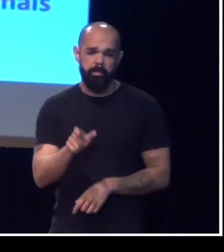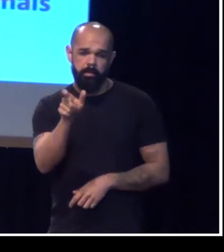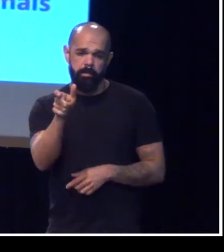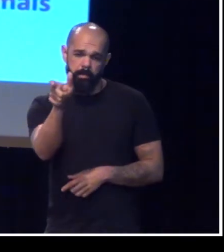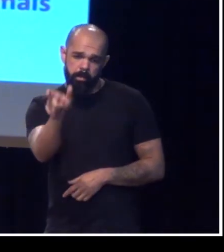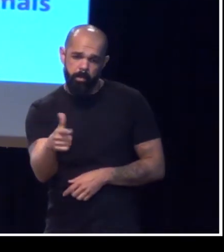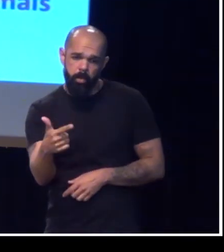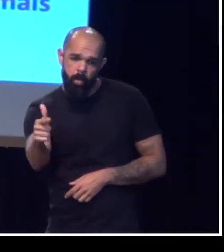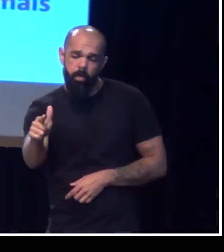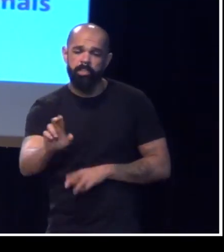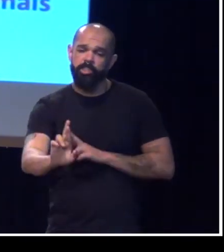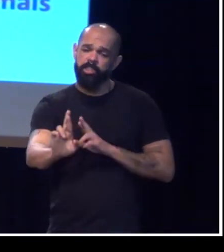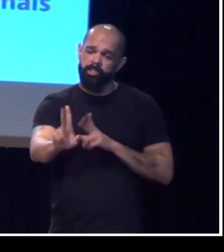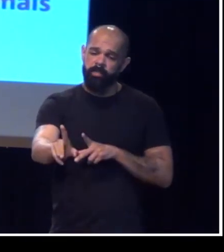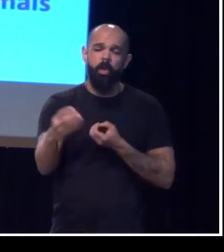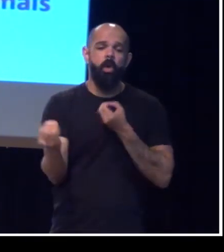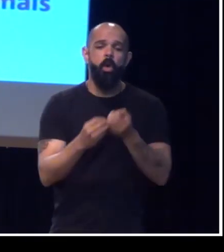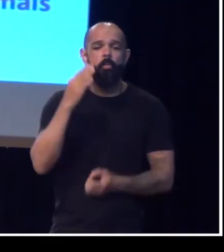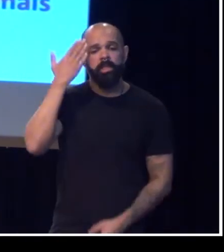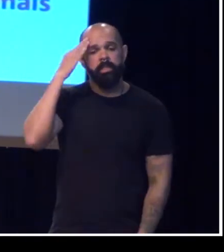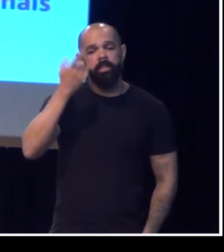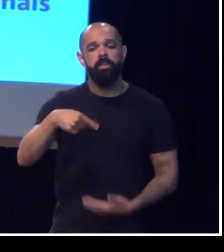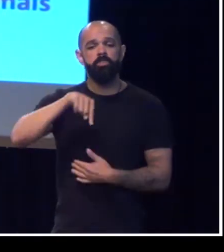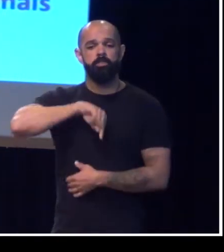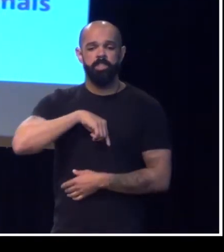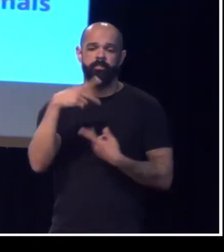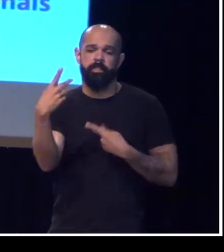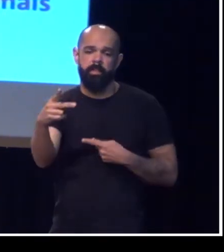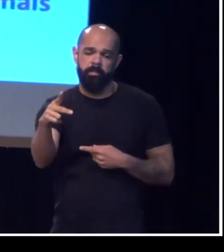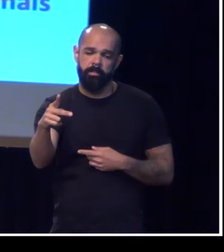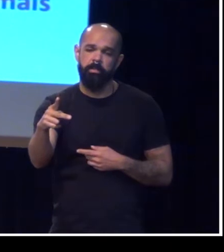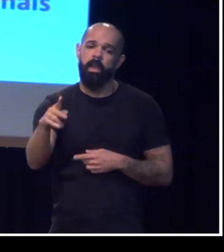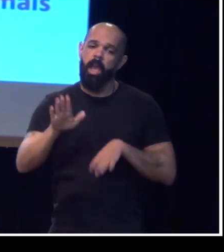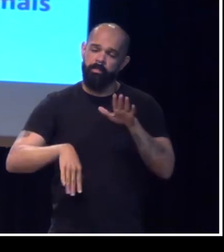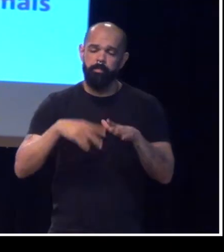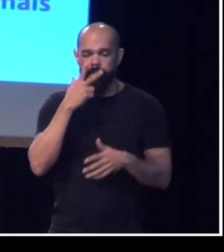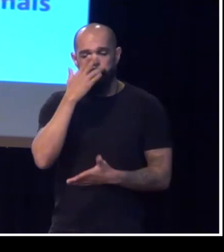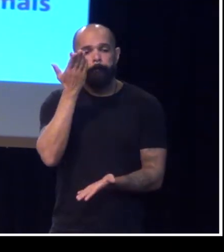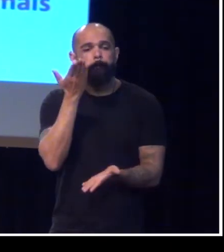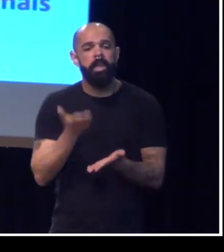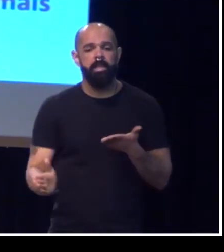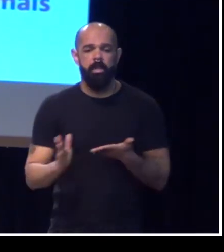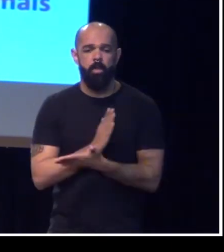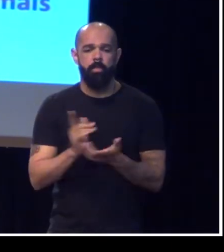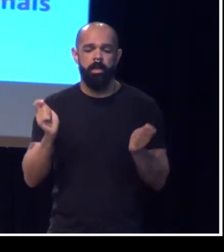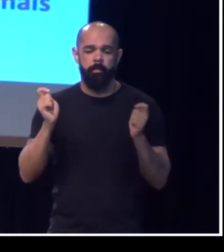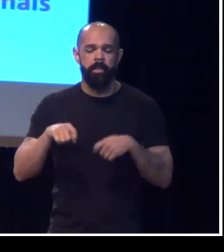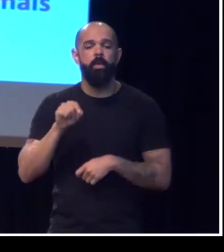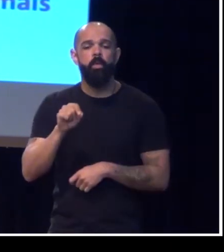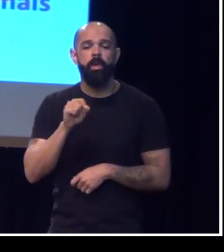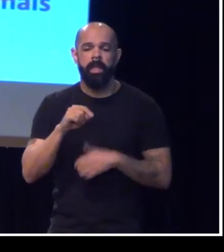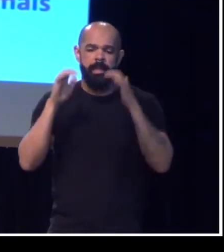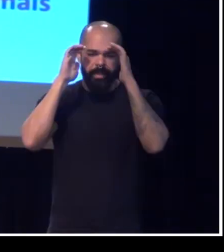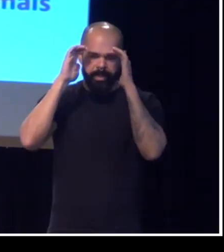somos subjetivos, e como entender a subjetividade do outro? Eu acho que a gente está perdendo algumas capacidades que a gente tem, que é a capacidade de